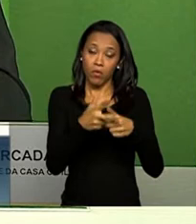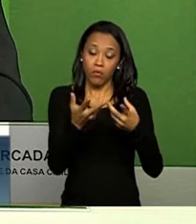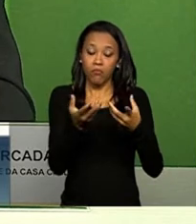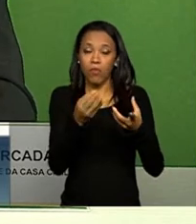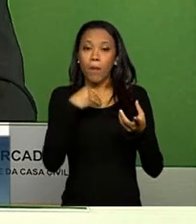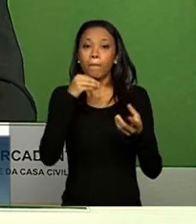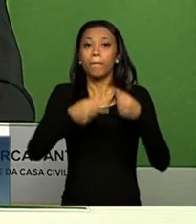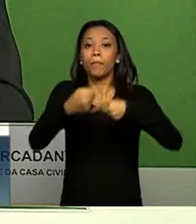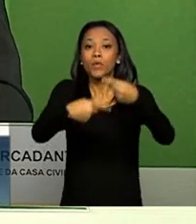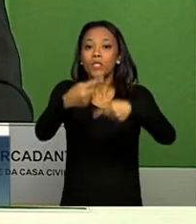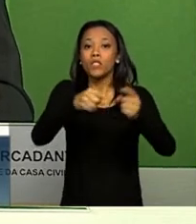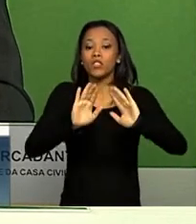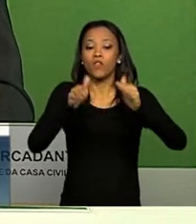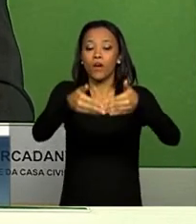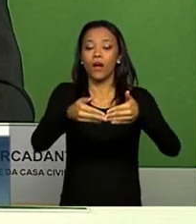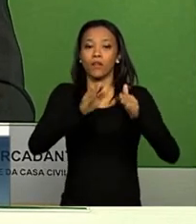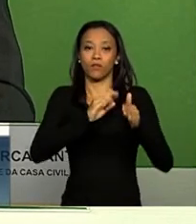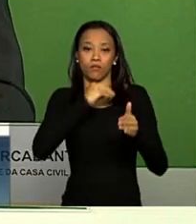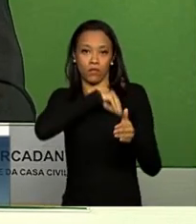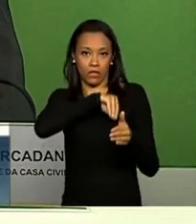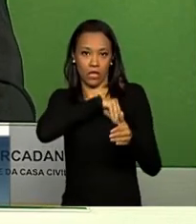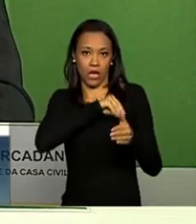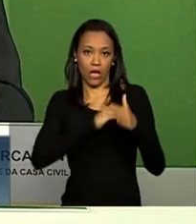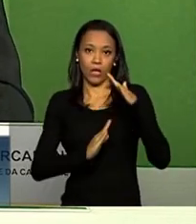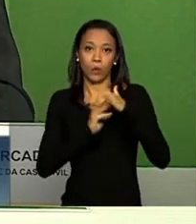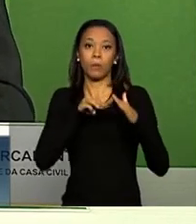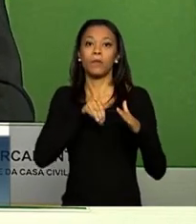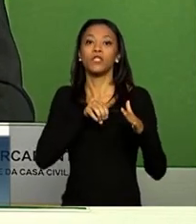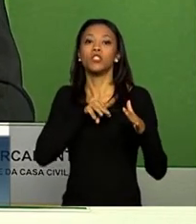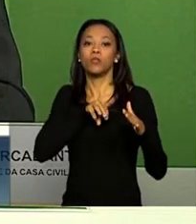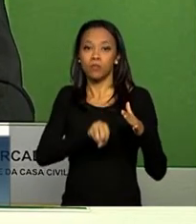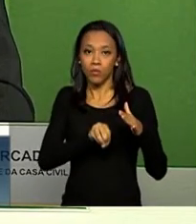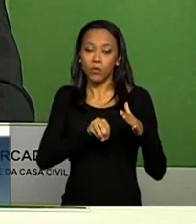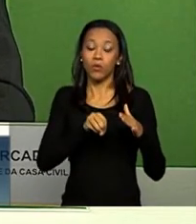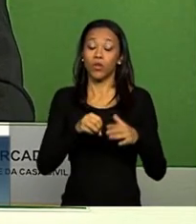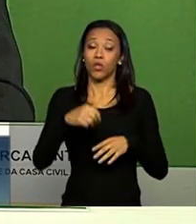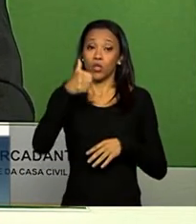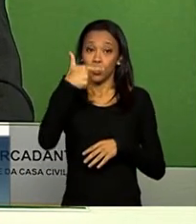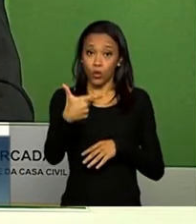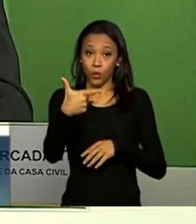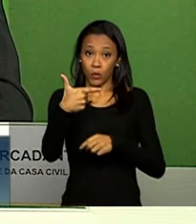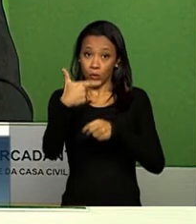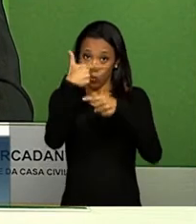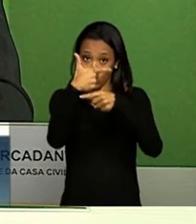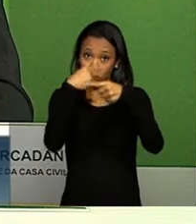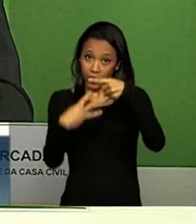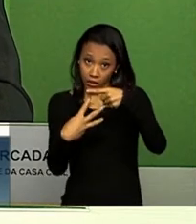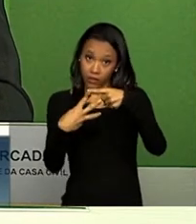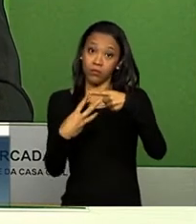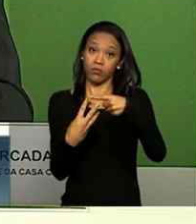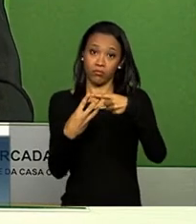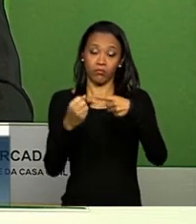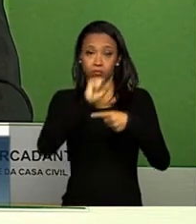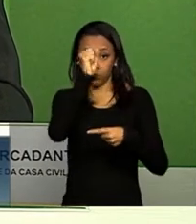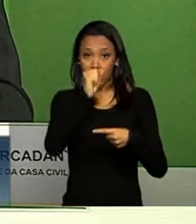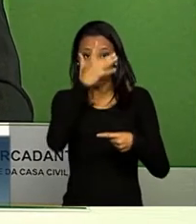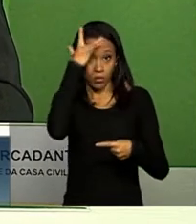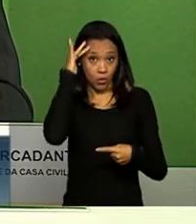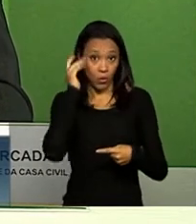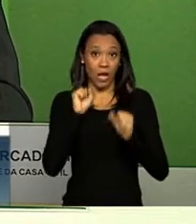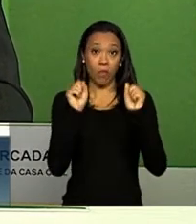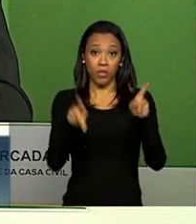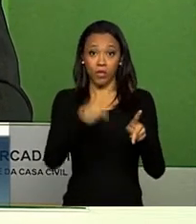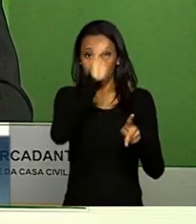exitosa, trouxe um ganho real de 74%. 2/3 dos aposentados do Brasil recebem salário mínimo. Agora,